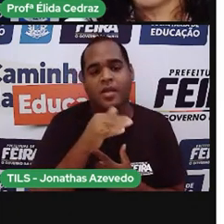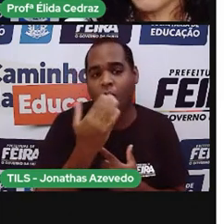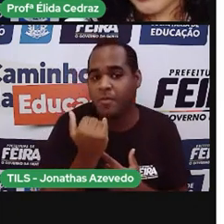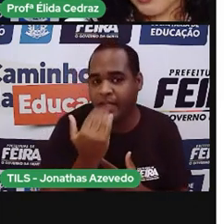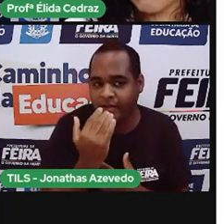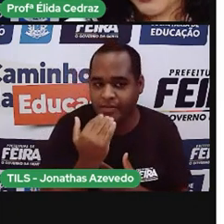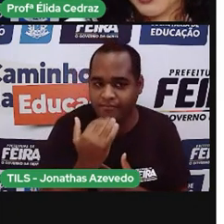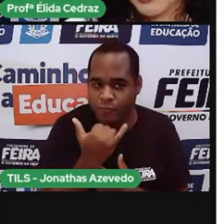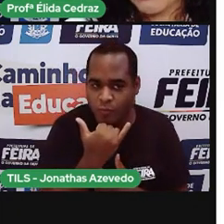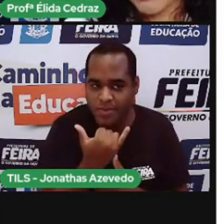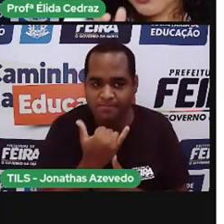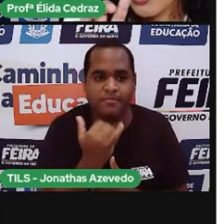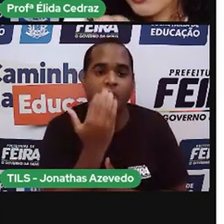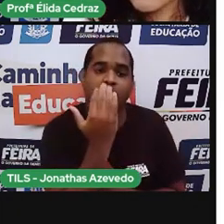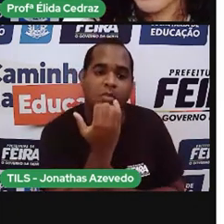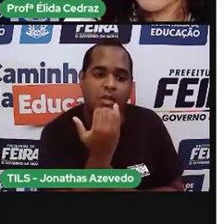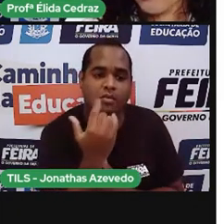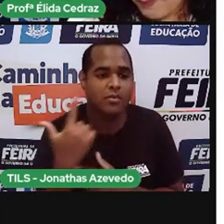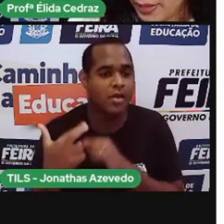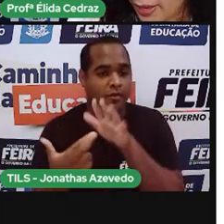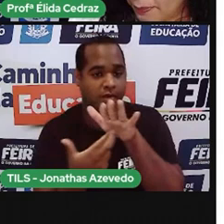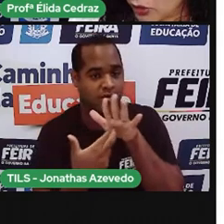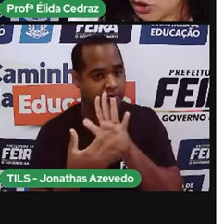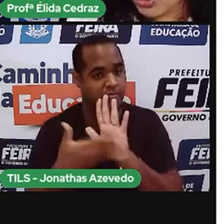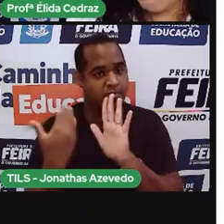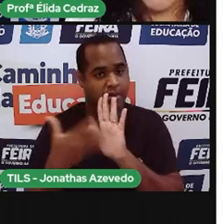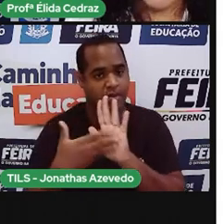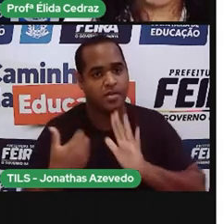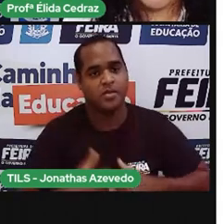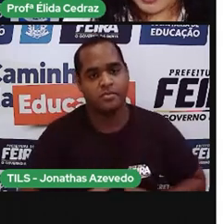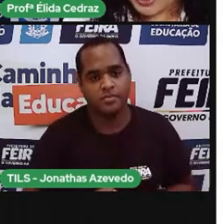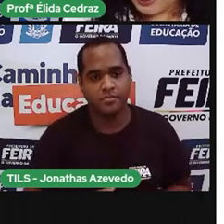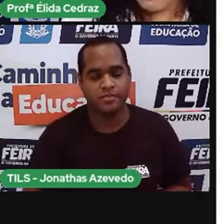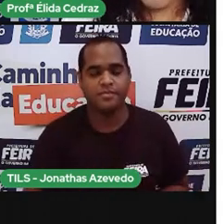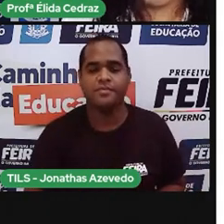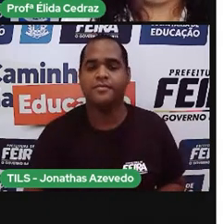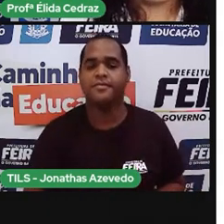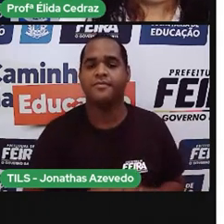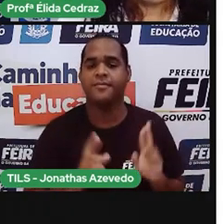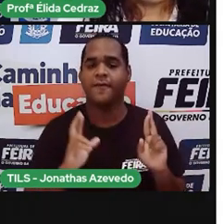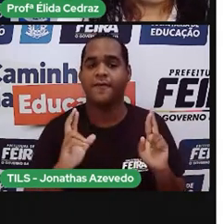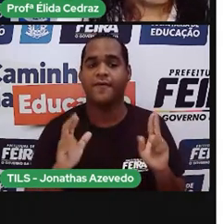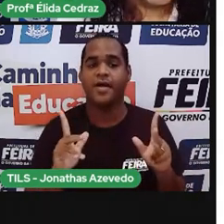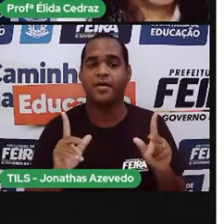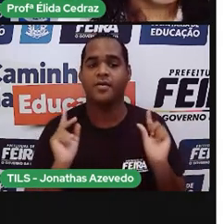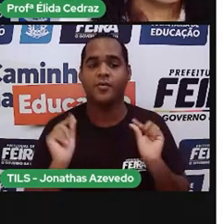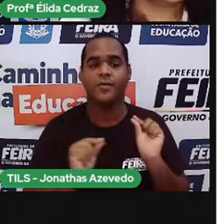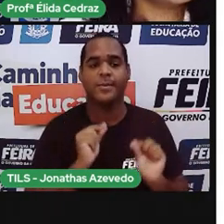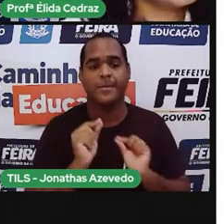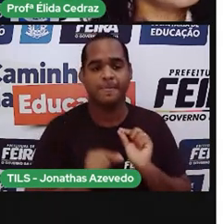supermercado e na feira livre. Acompanhe aí para a gente ver a diferença.